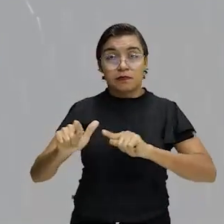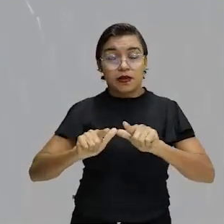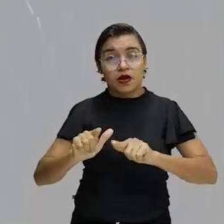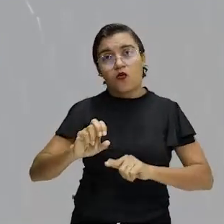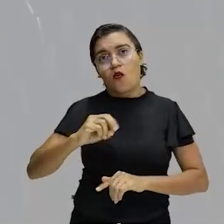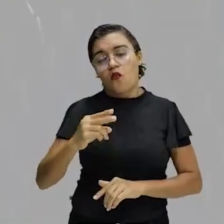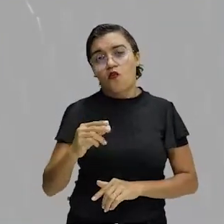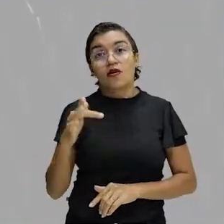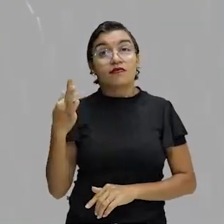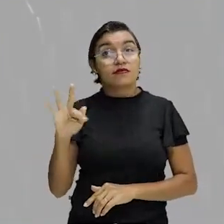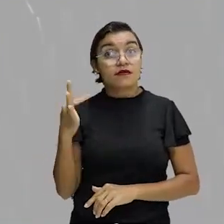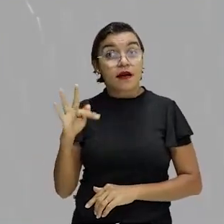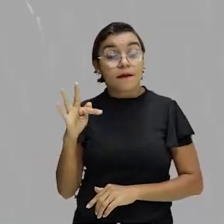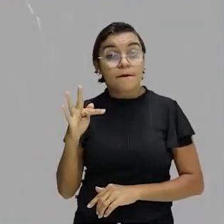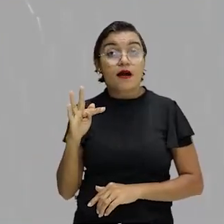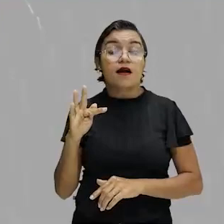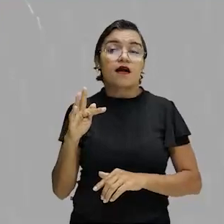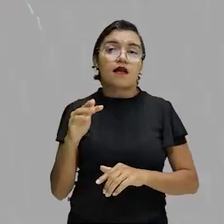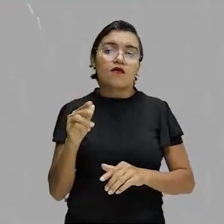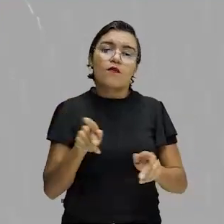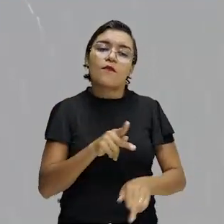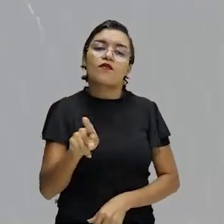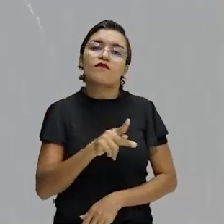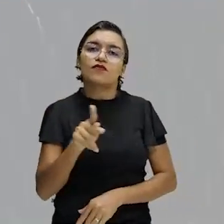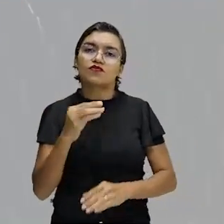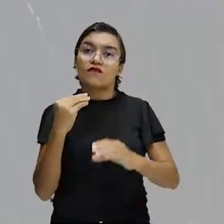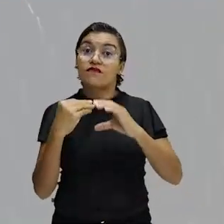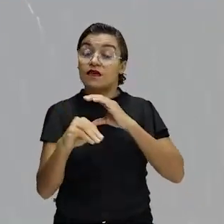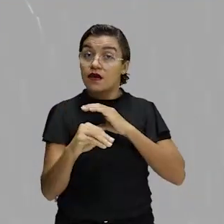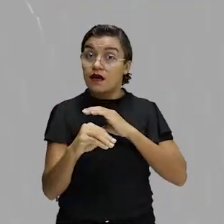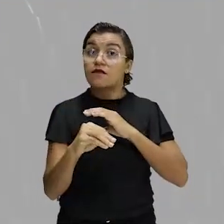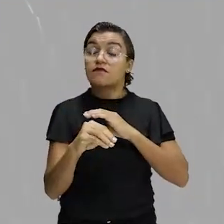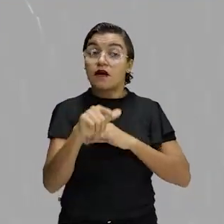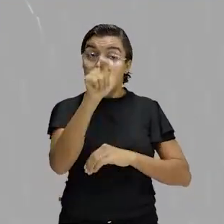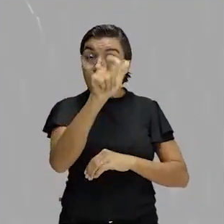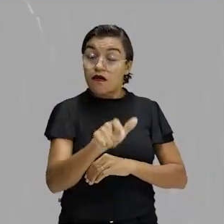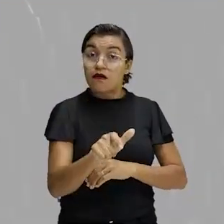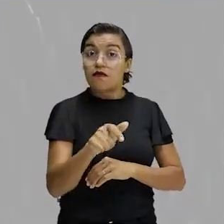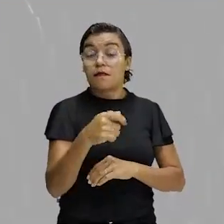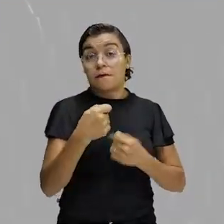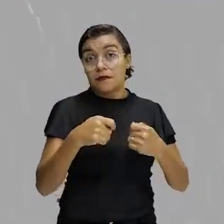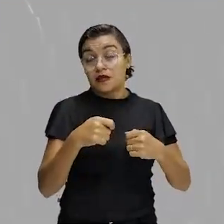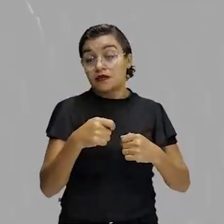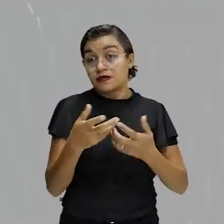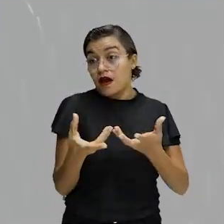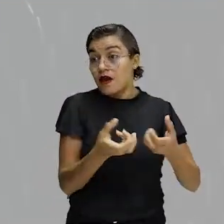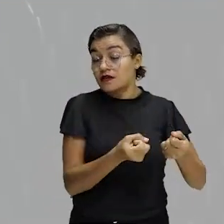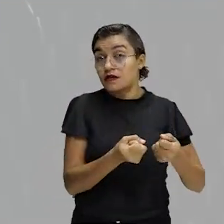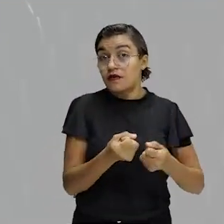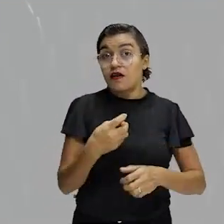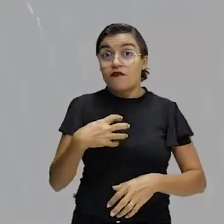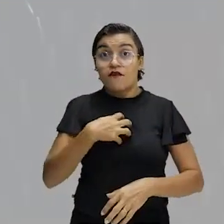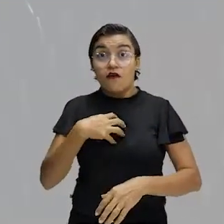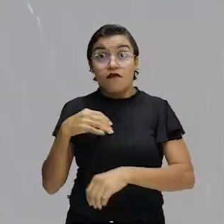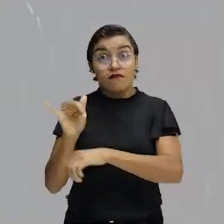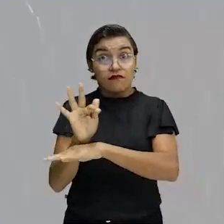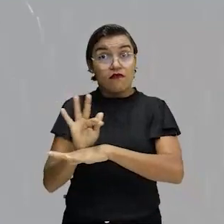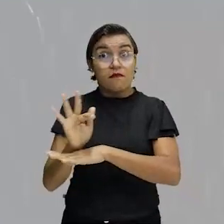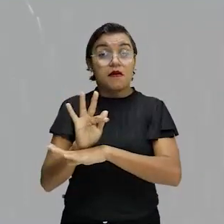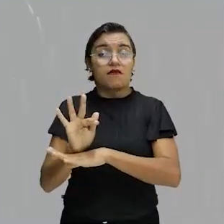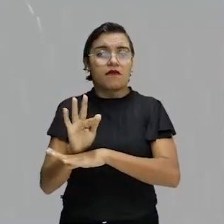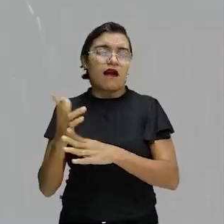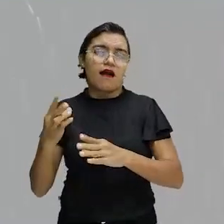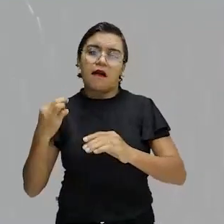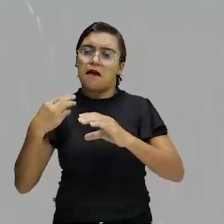para se comunicar com uma pessoa que tenha a necessidade que seja mais formal. Então, não vai ficar bem vocês mandarem um e-mail,